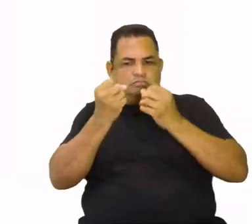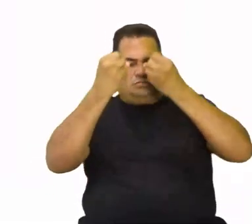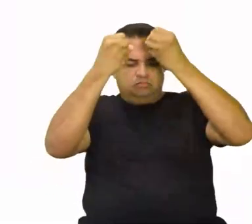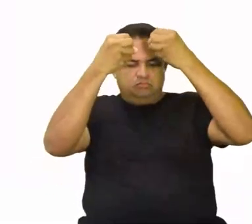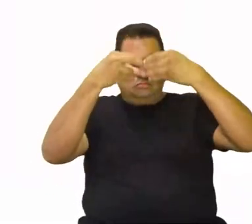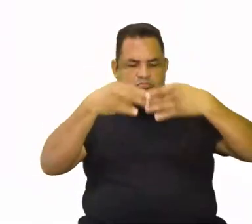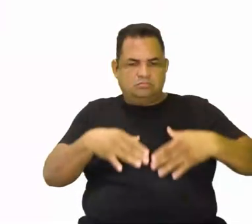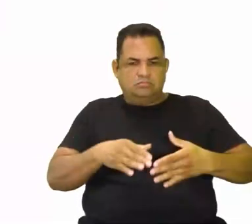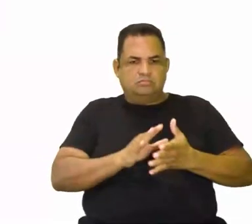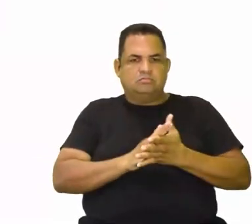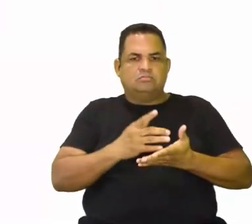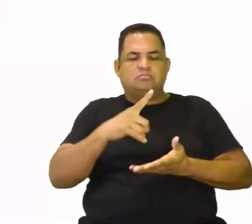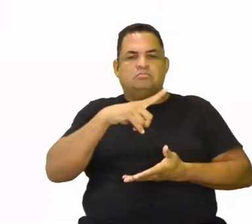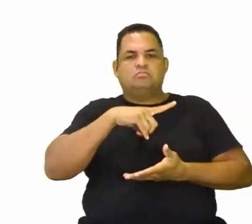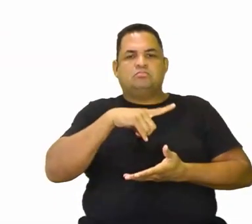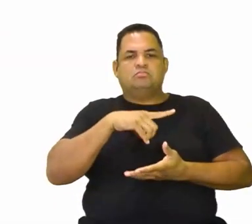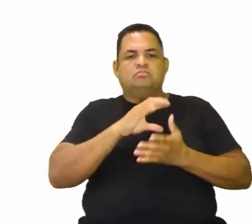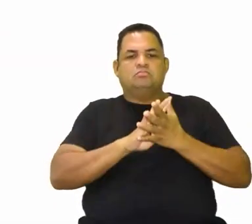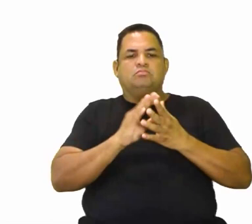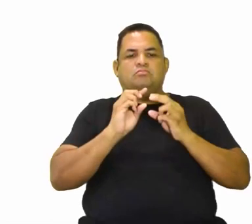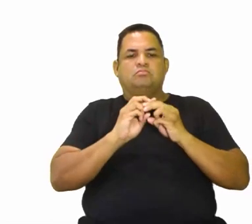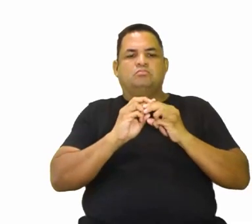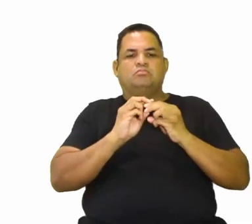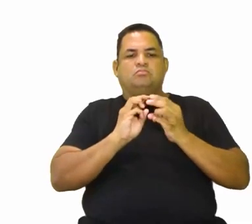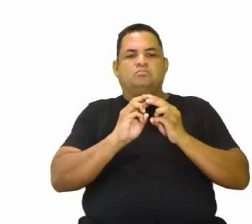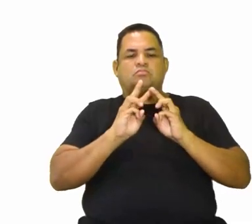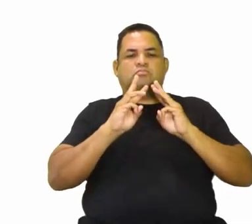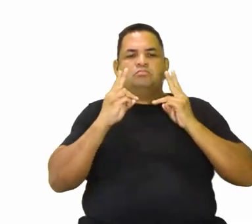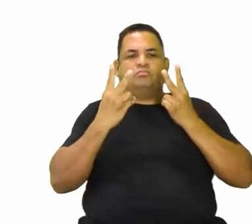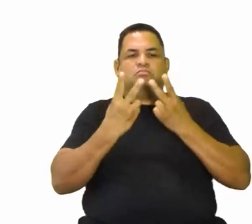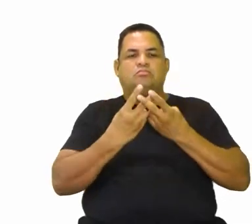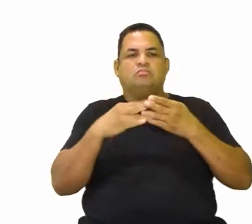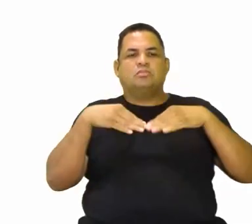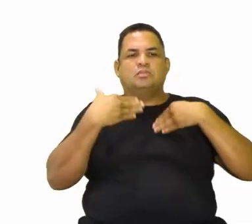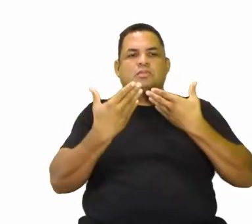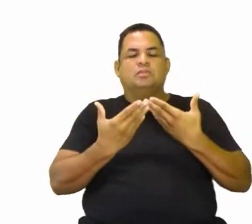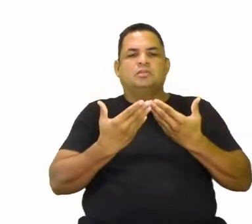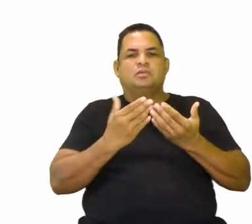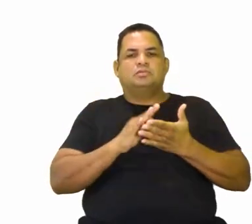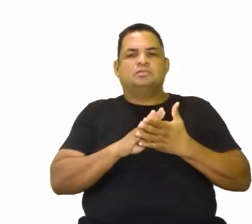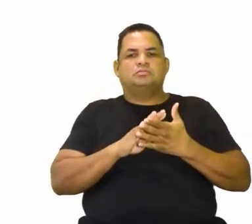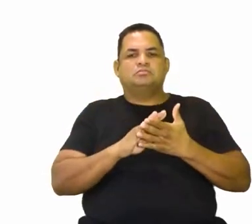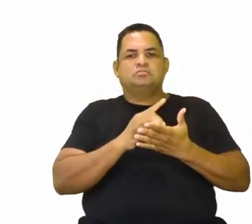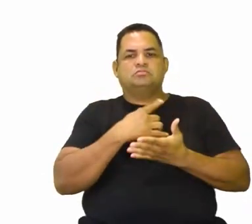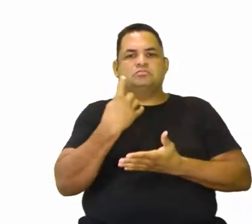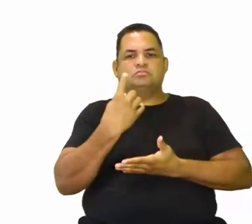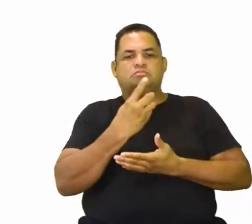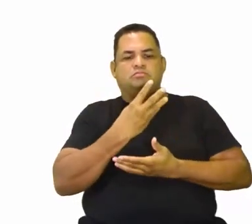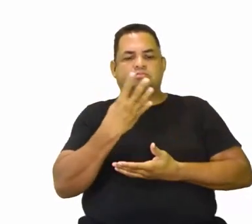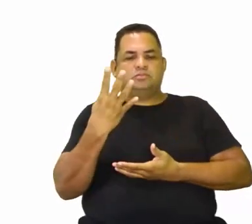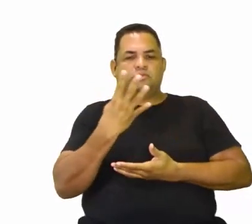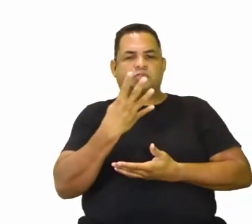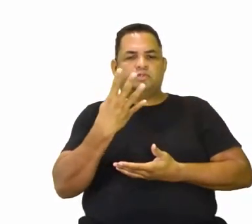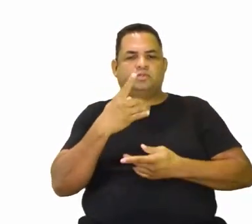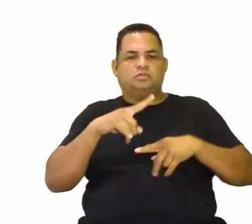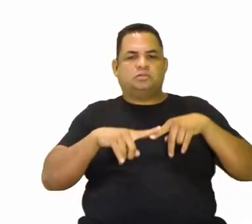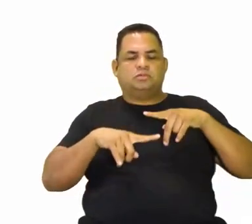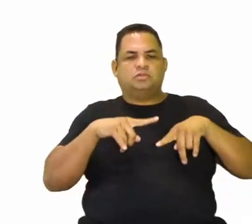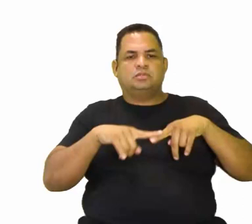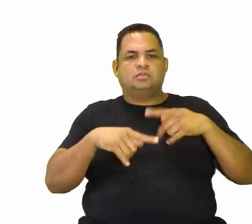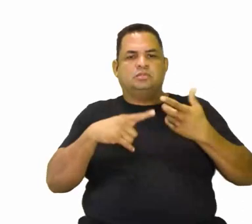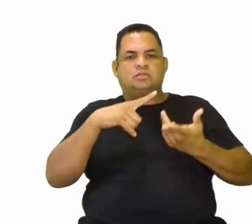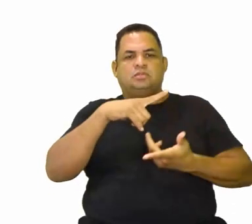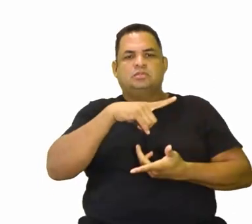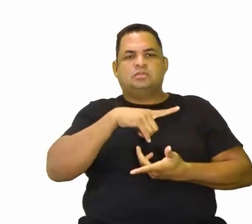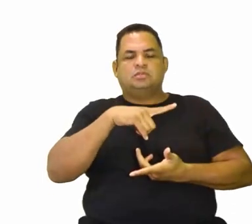da matéria. E na sequência, uma vez que nós vimos os quatro elementos.